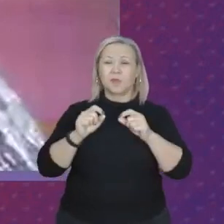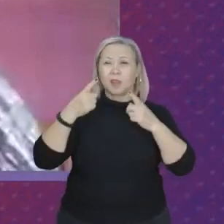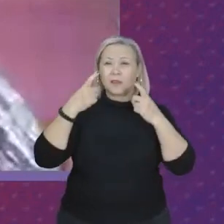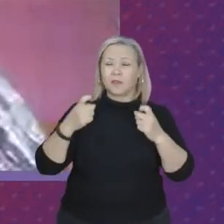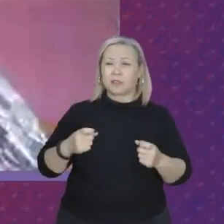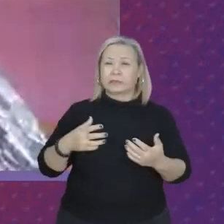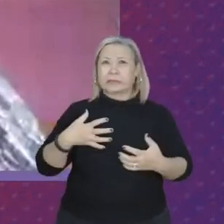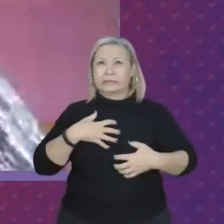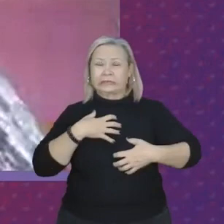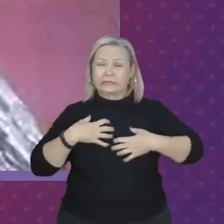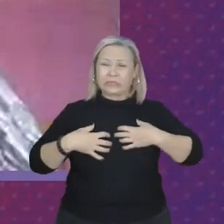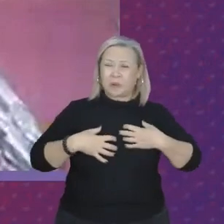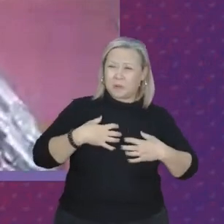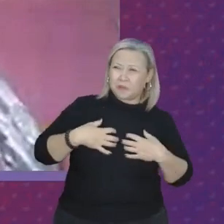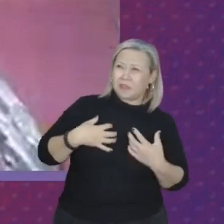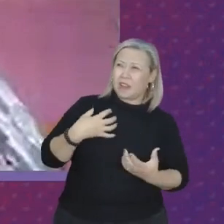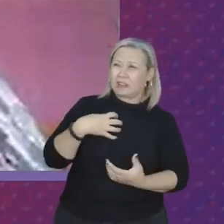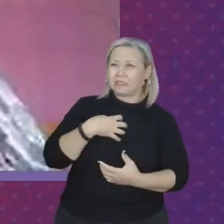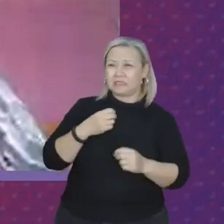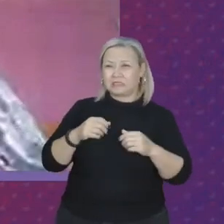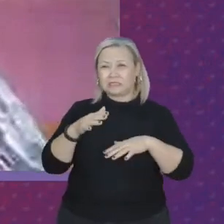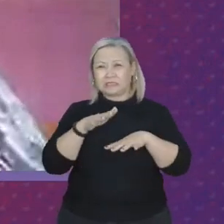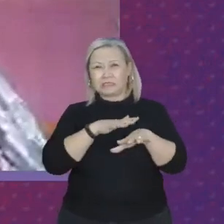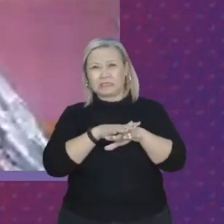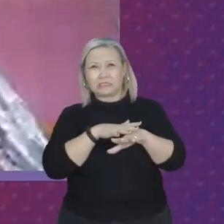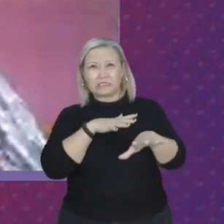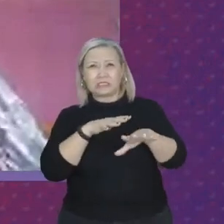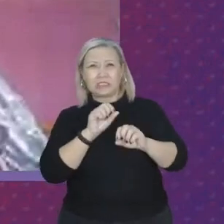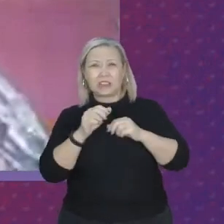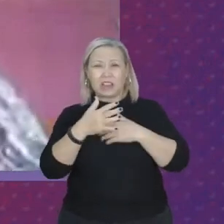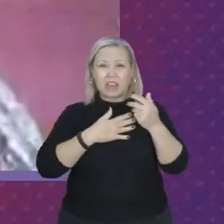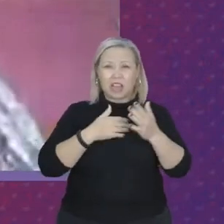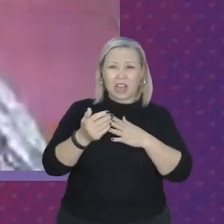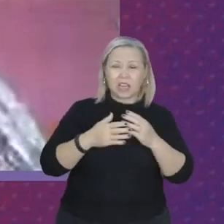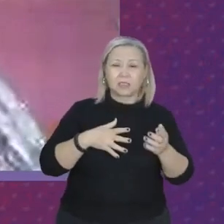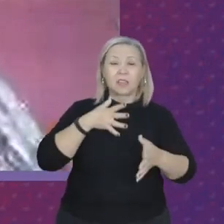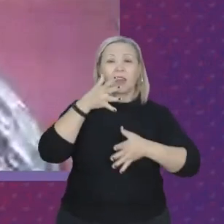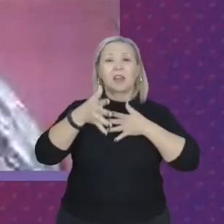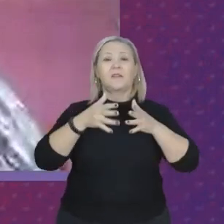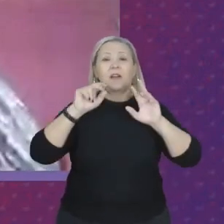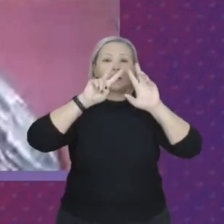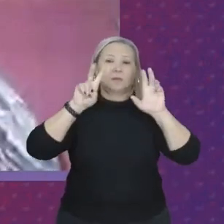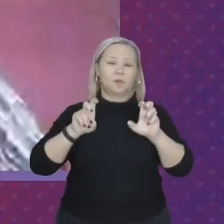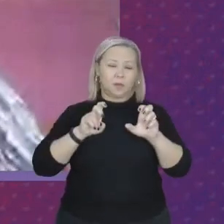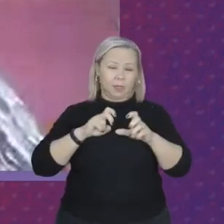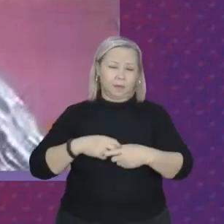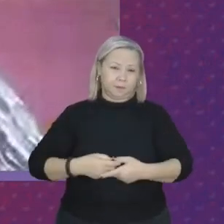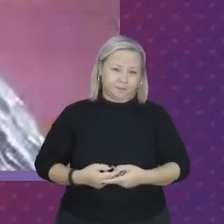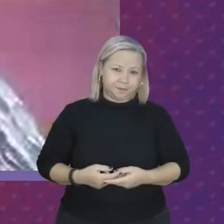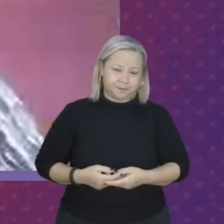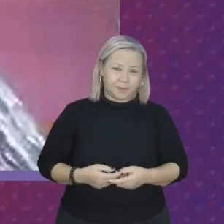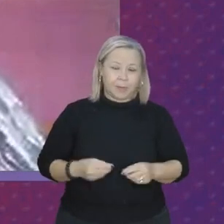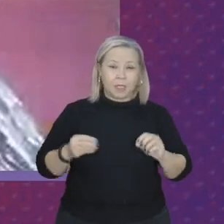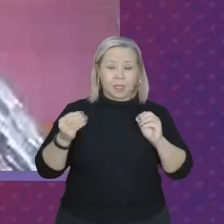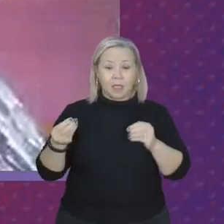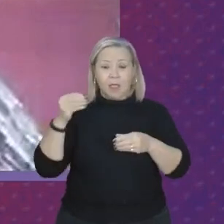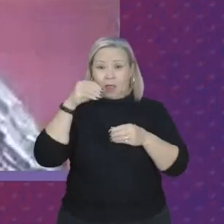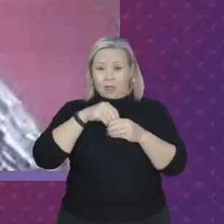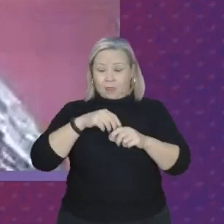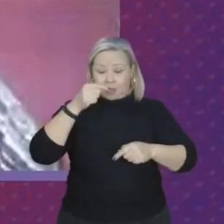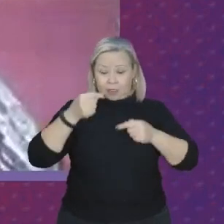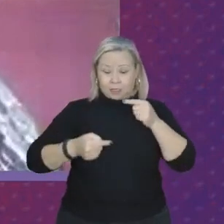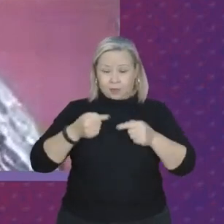com alguma coisa, com algum ato, com alguma atitude, é falar sobre isso, né? Então, dentro das políticas